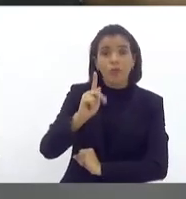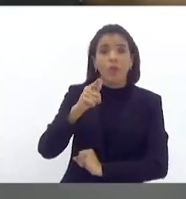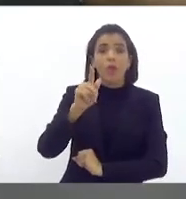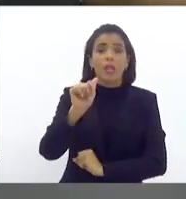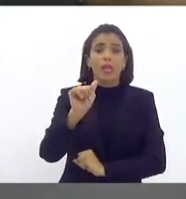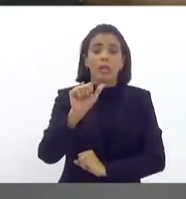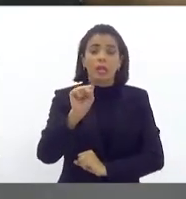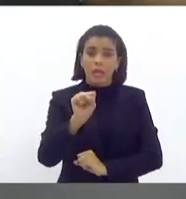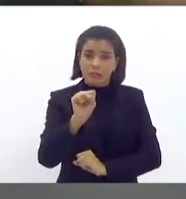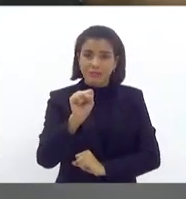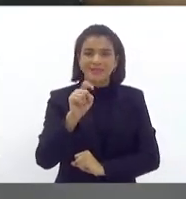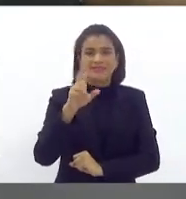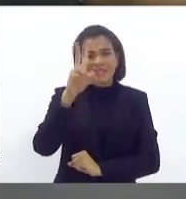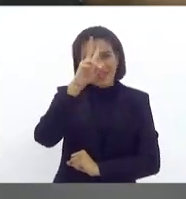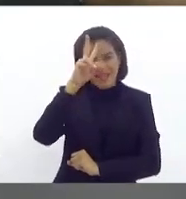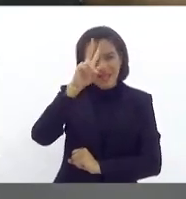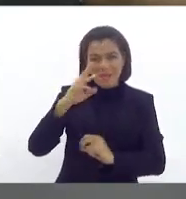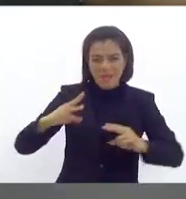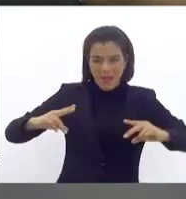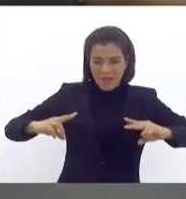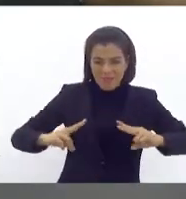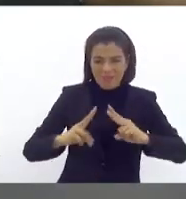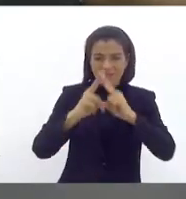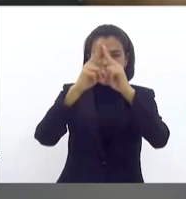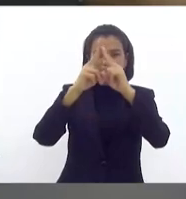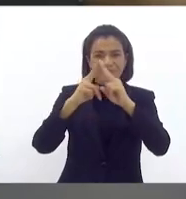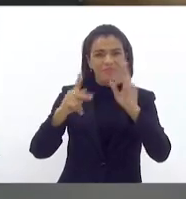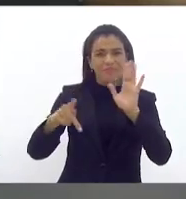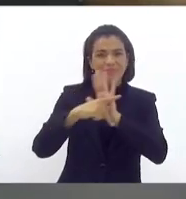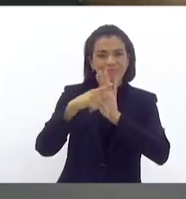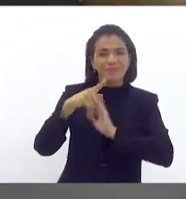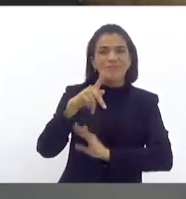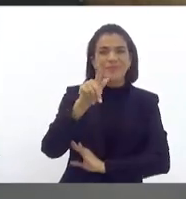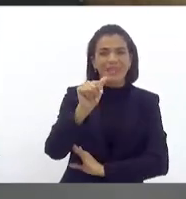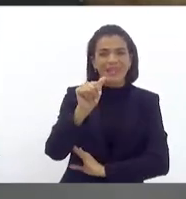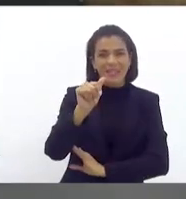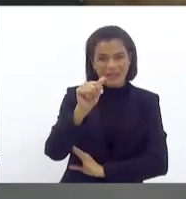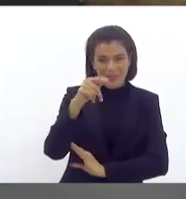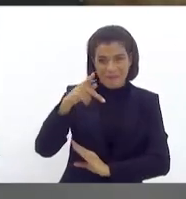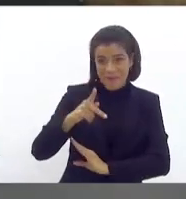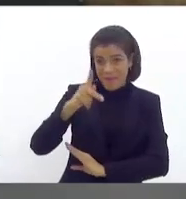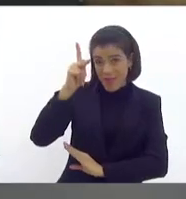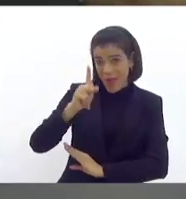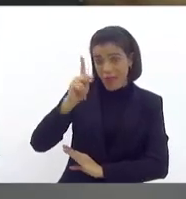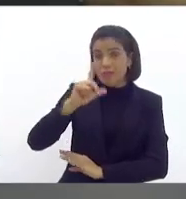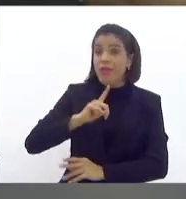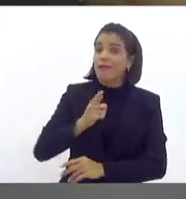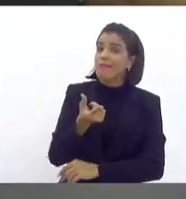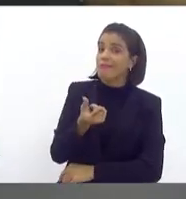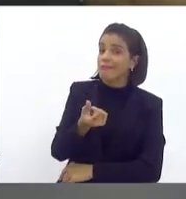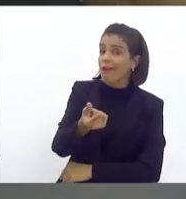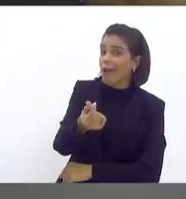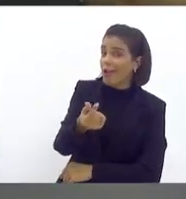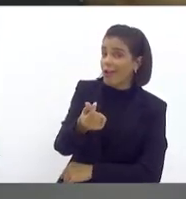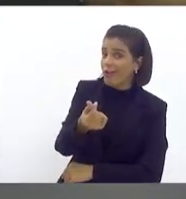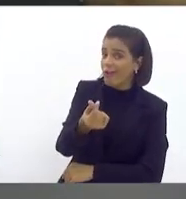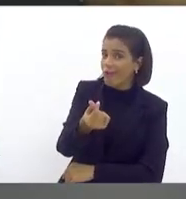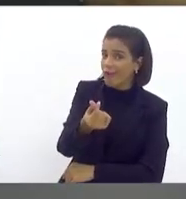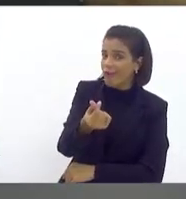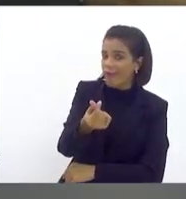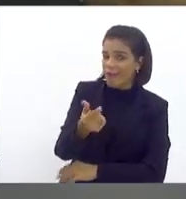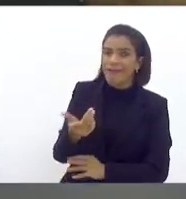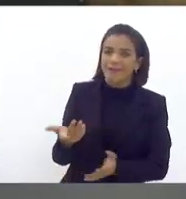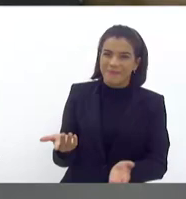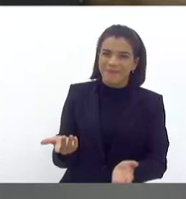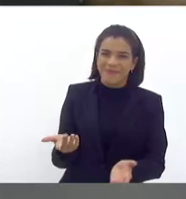da Petrobras, que foram objeto disso, estão excluídos desse projeto de lei, porque tem valor, e aí já vai no ponto do doutor